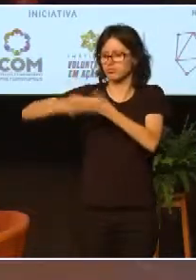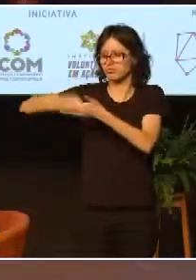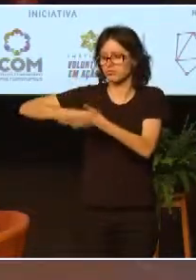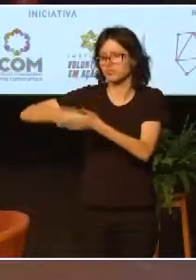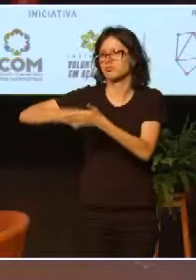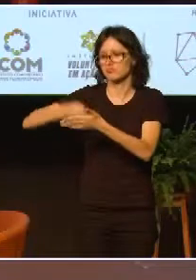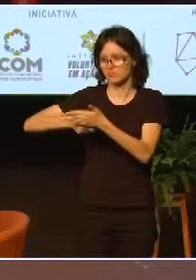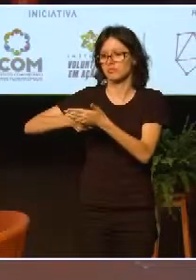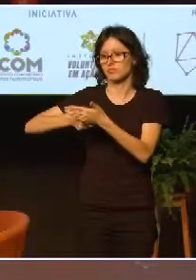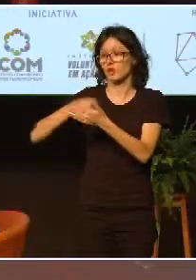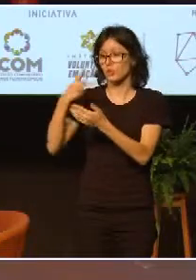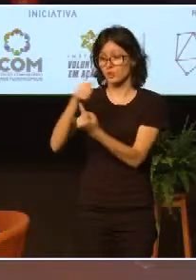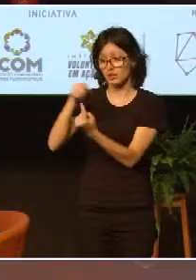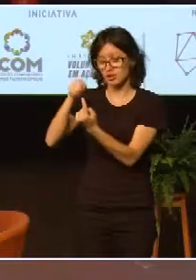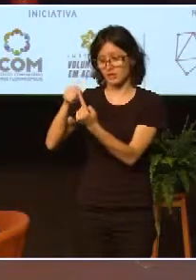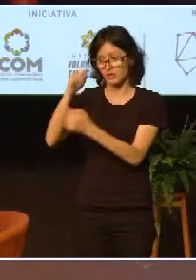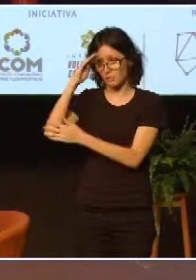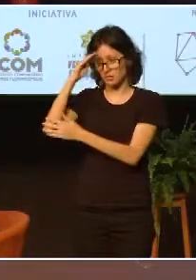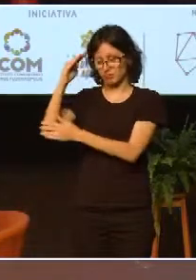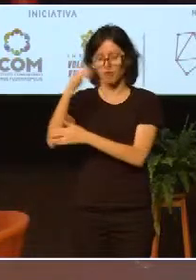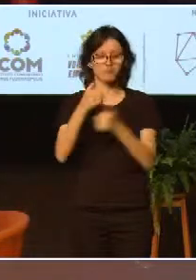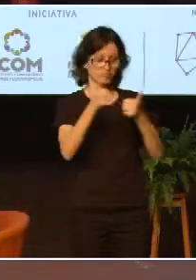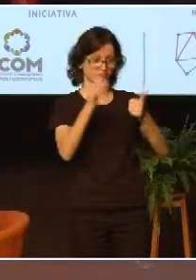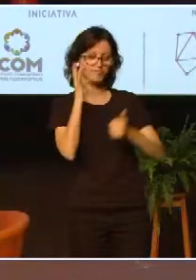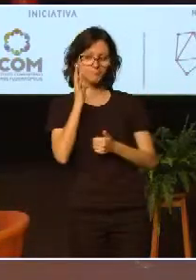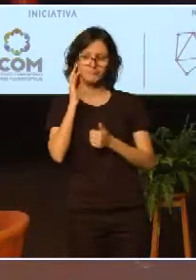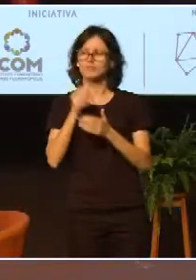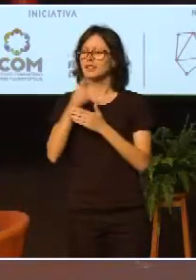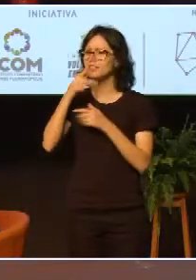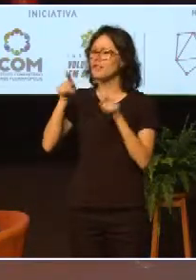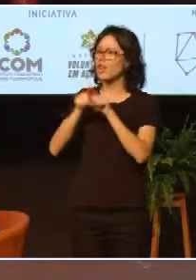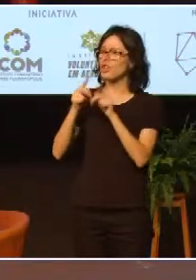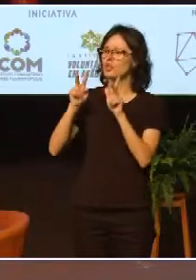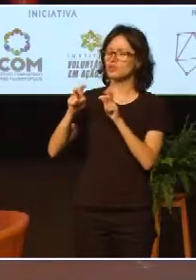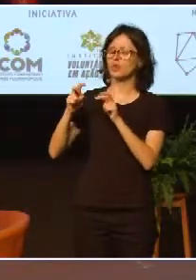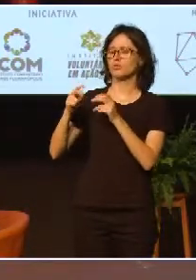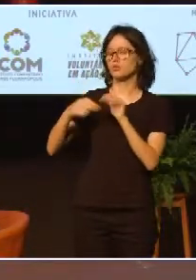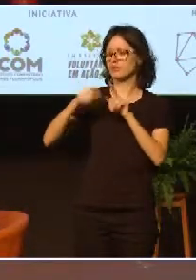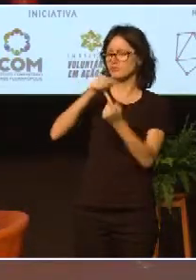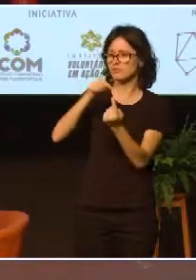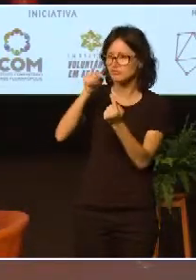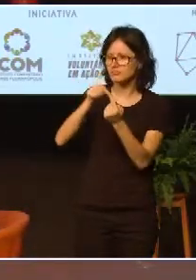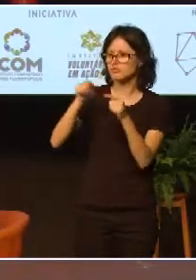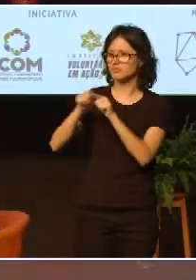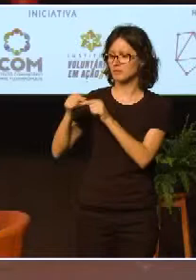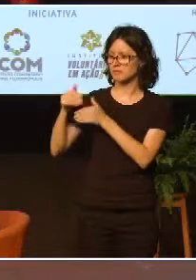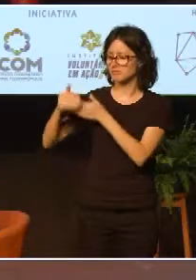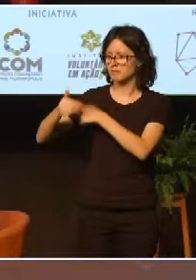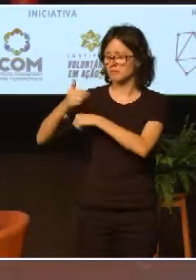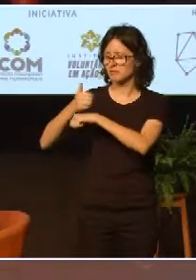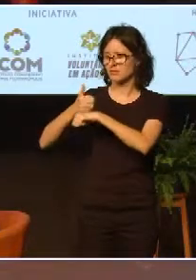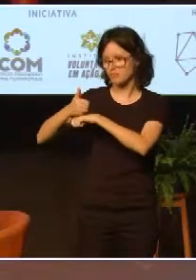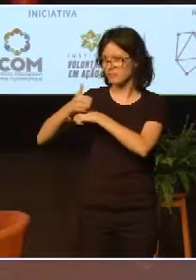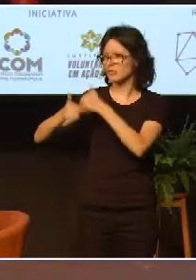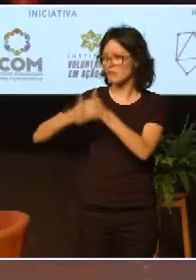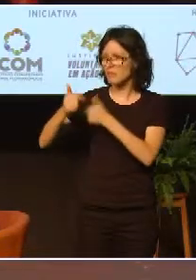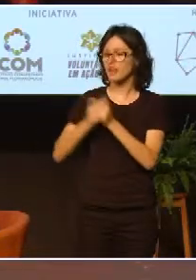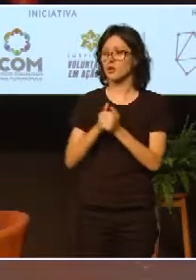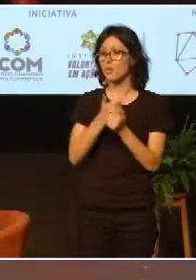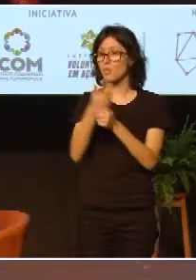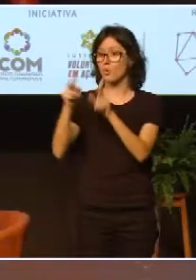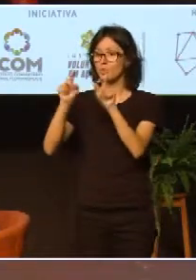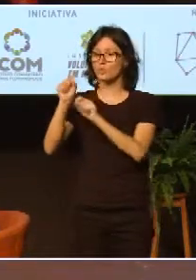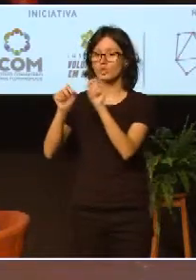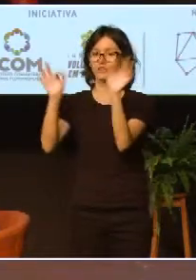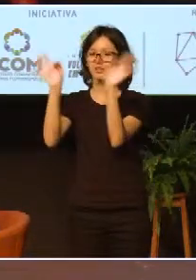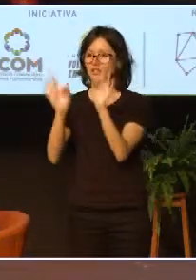motivação principal. Né? Legal, obrigado. A gente falou de carreira, propósito, e o outro tema é felicidade. Como que